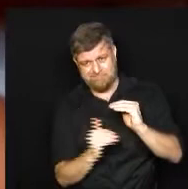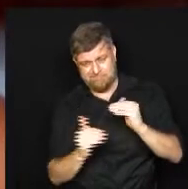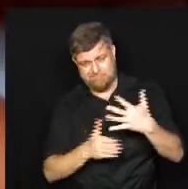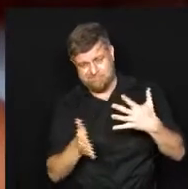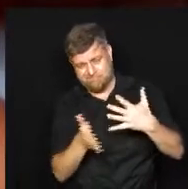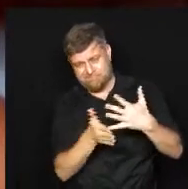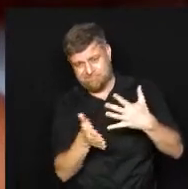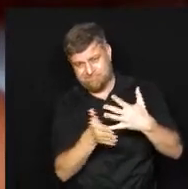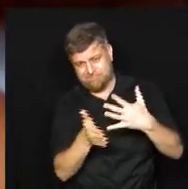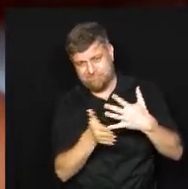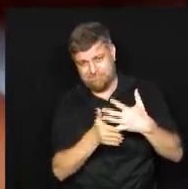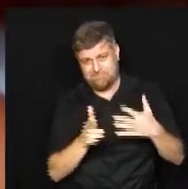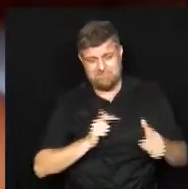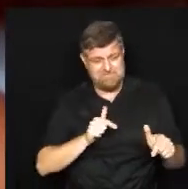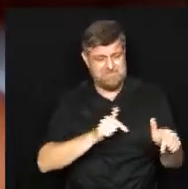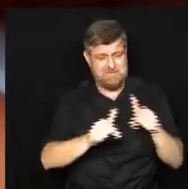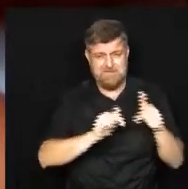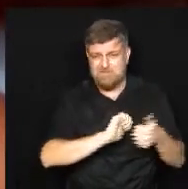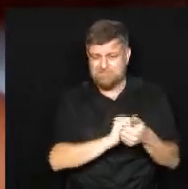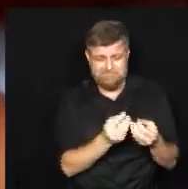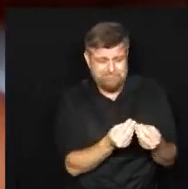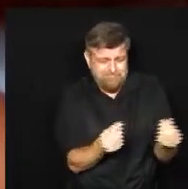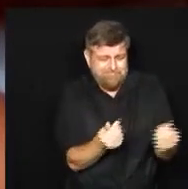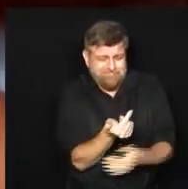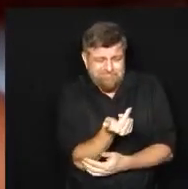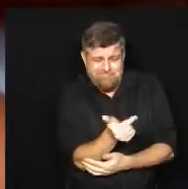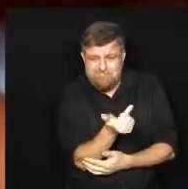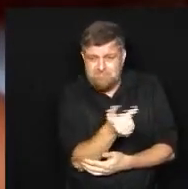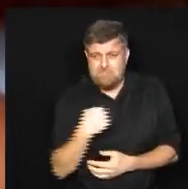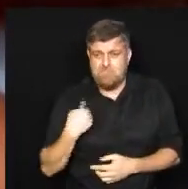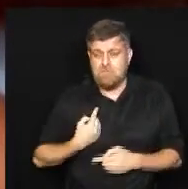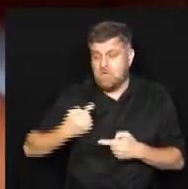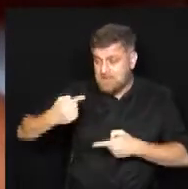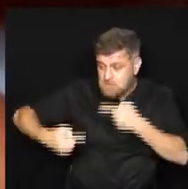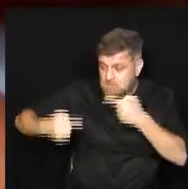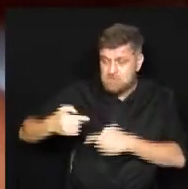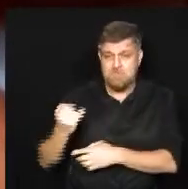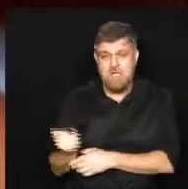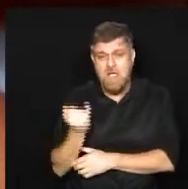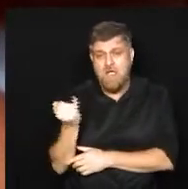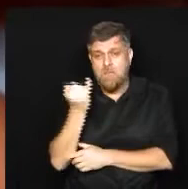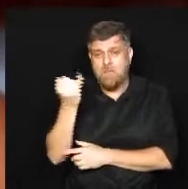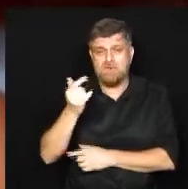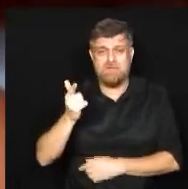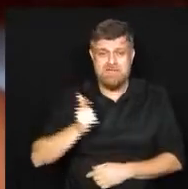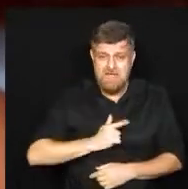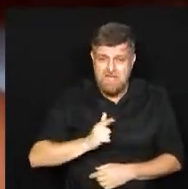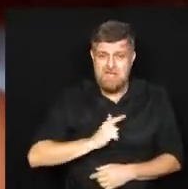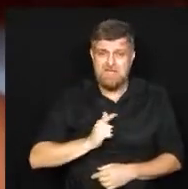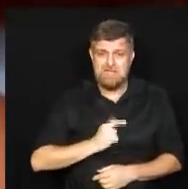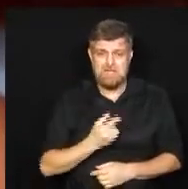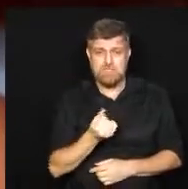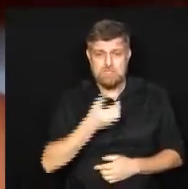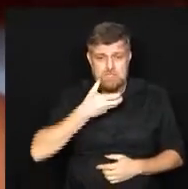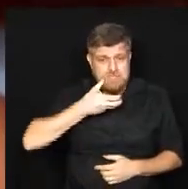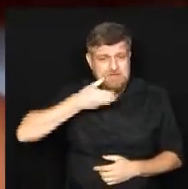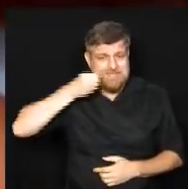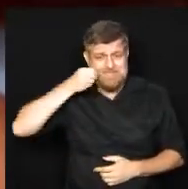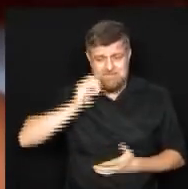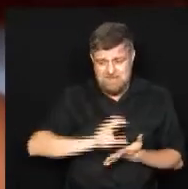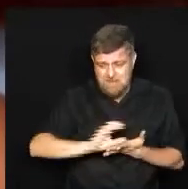muito grande dos serviços. Então, a gente tem discutido a importância de ter destinação de verba pública,